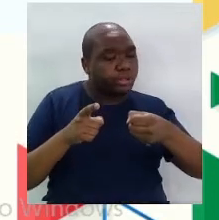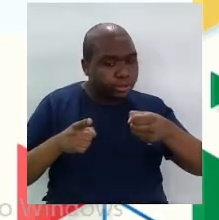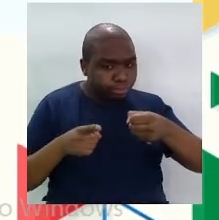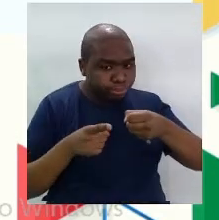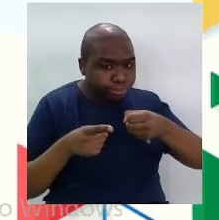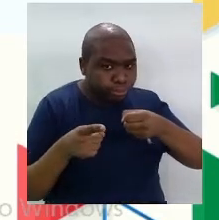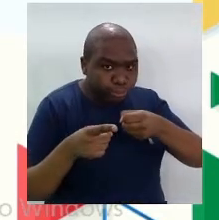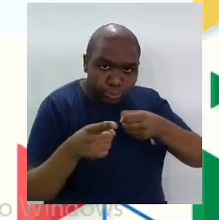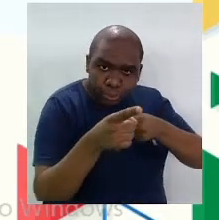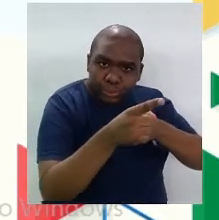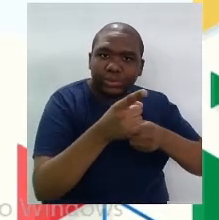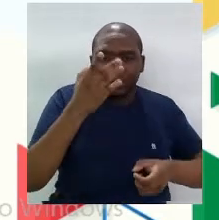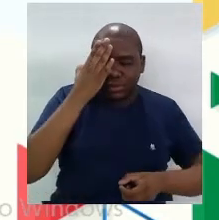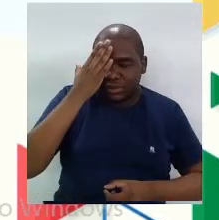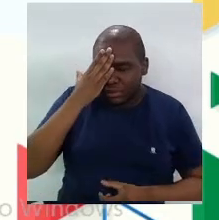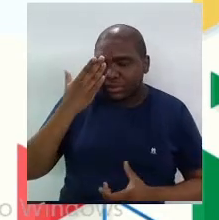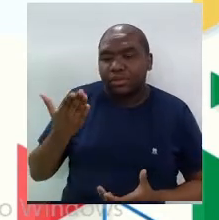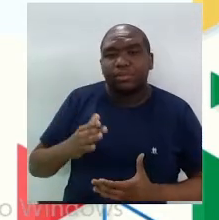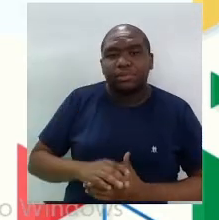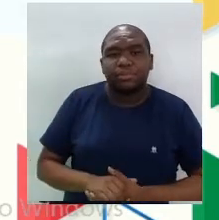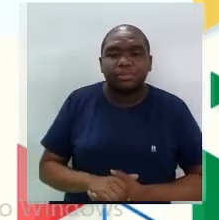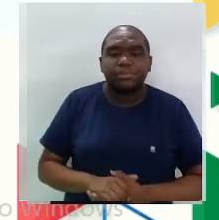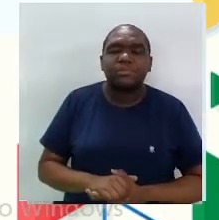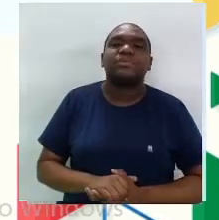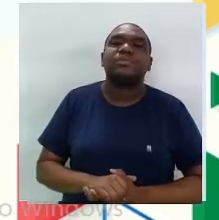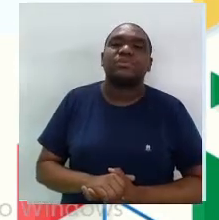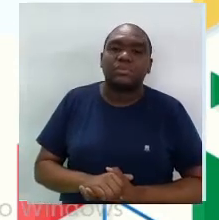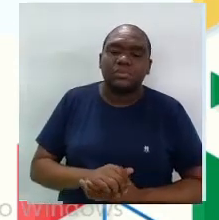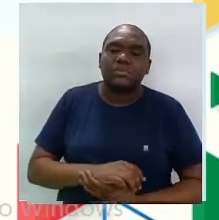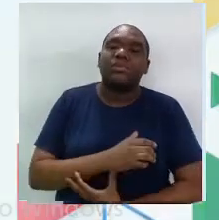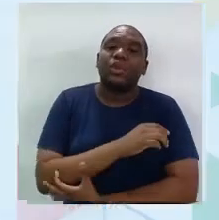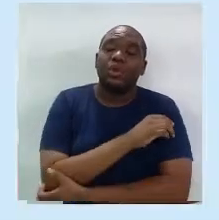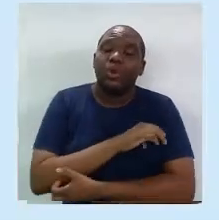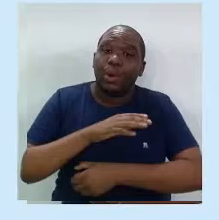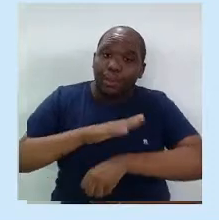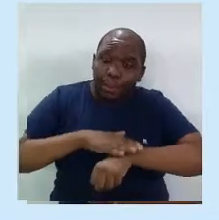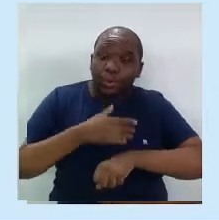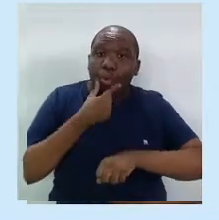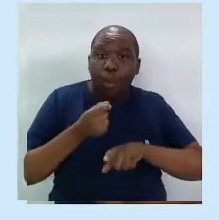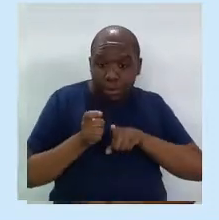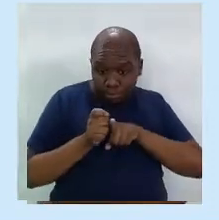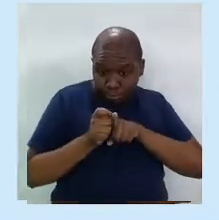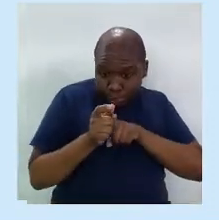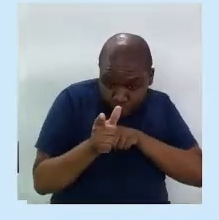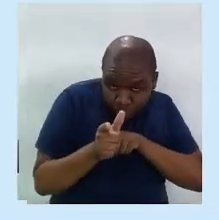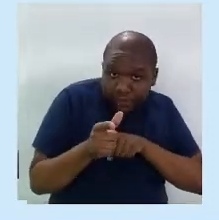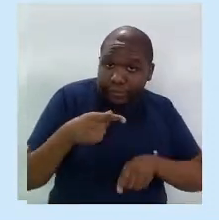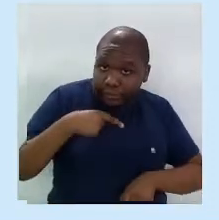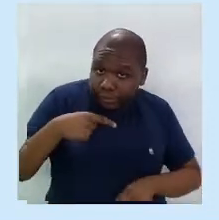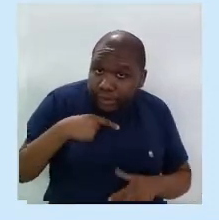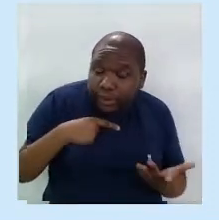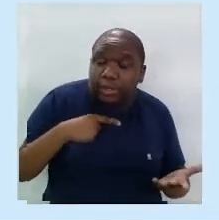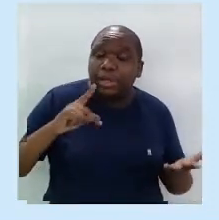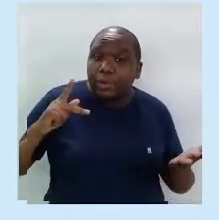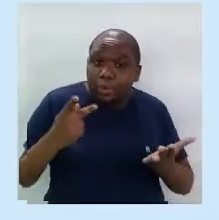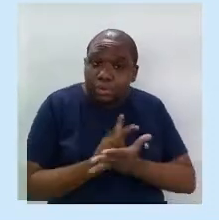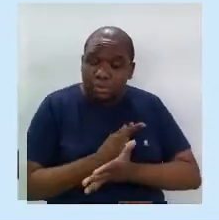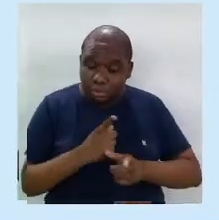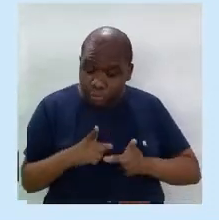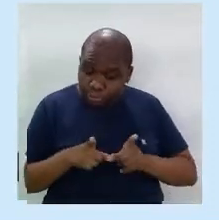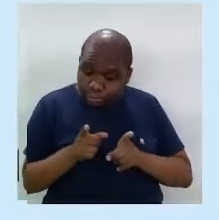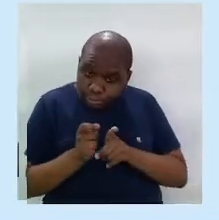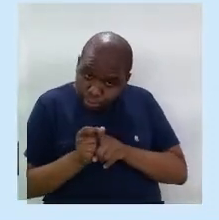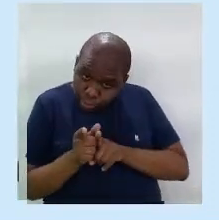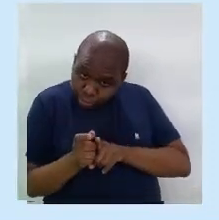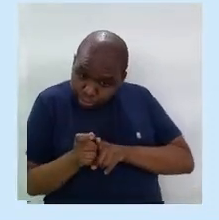tornam-se móveis. Bom, no ducto diferente, no momento da ejaculação, os espermatozoides ele